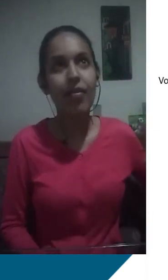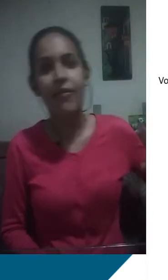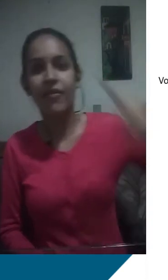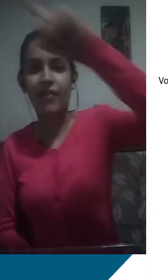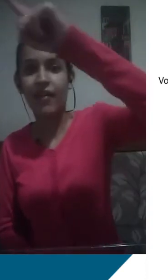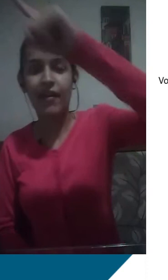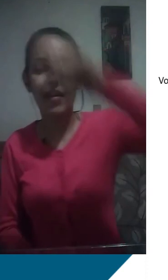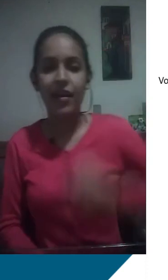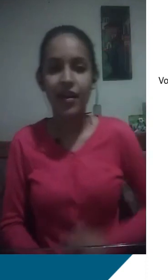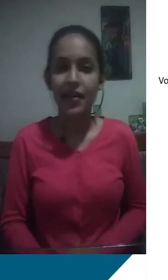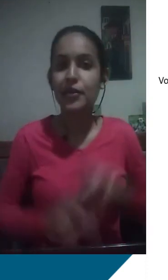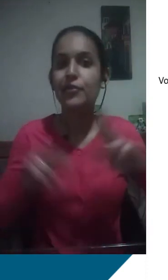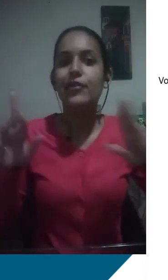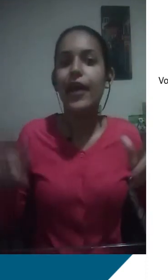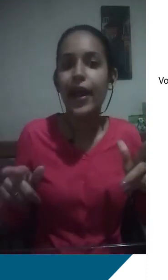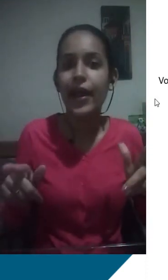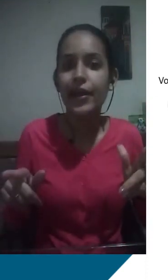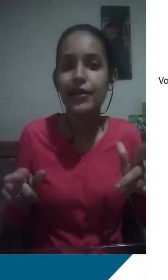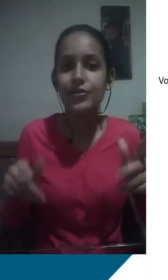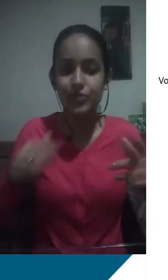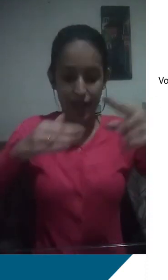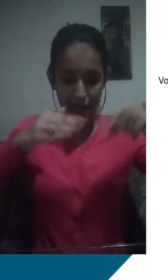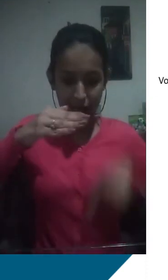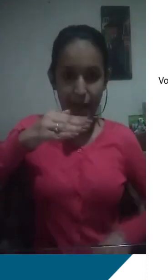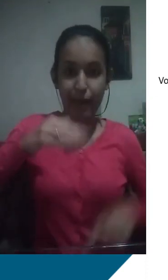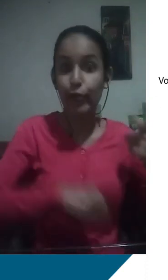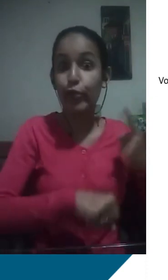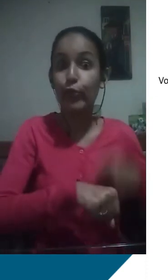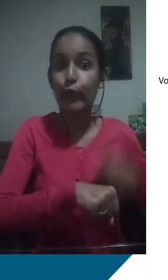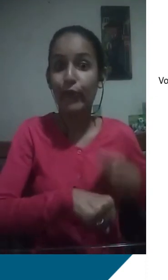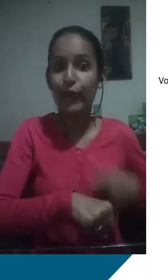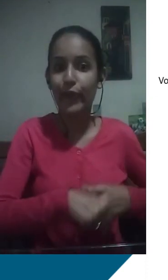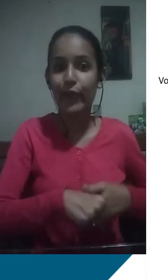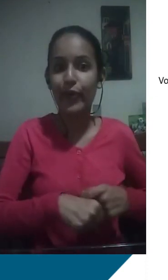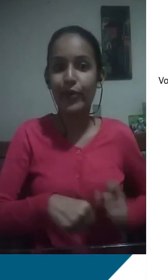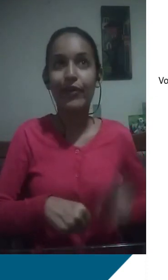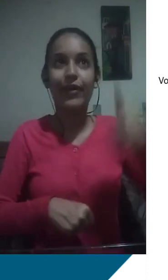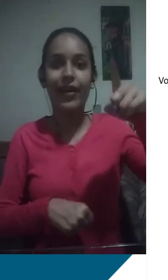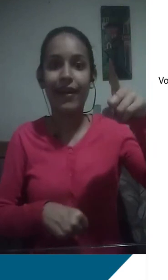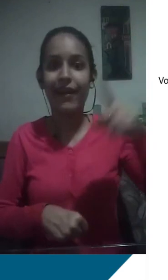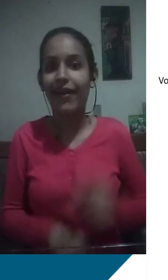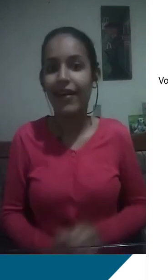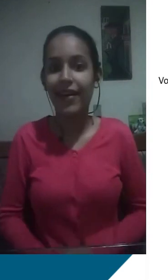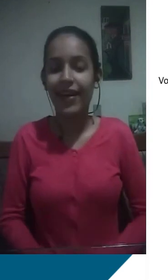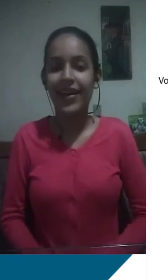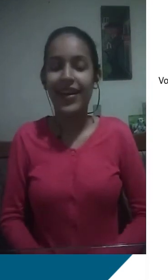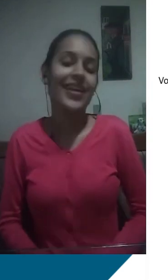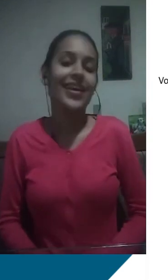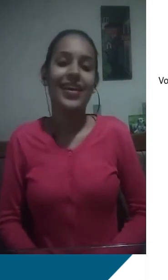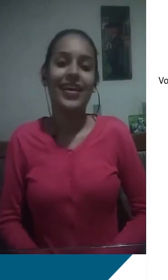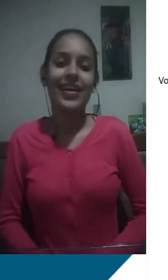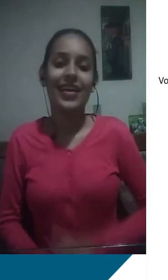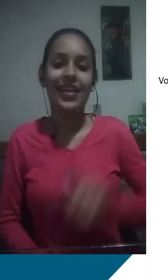para uma mesma massa, maior a densidade. E por ter uma densidade maior, ela iria lá para baixo. Então aqui ficaria 0 graus